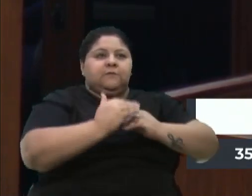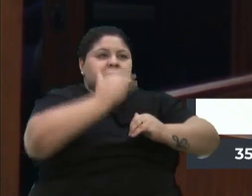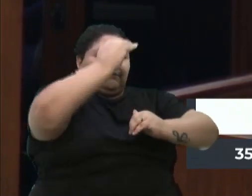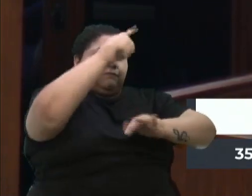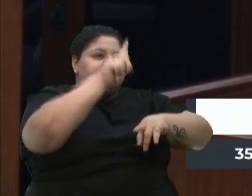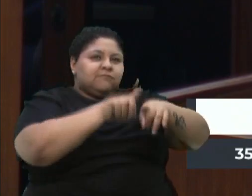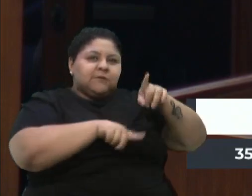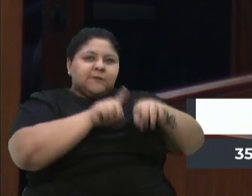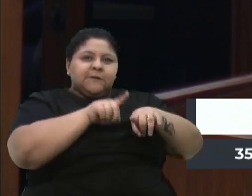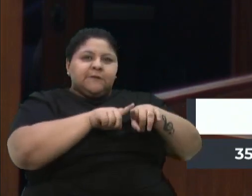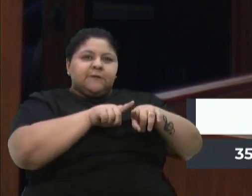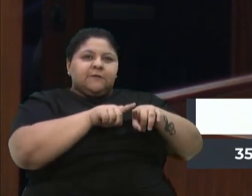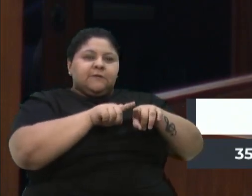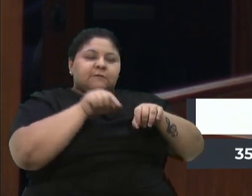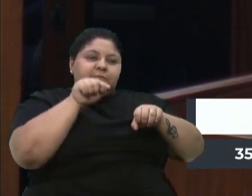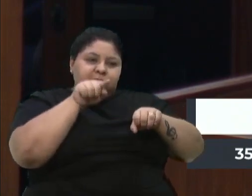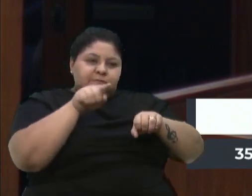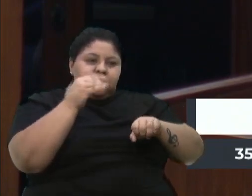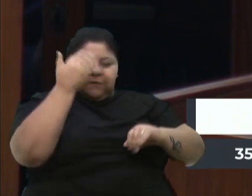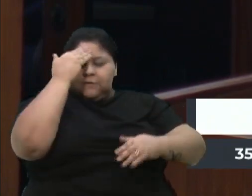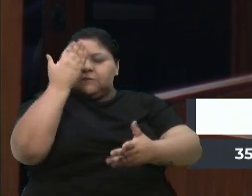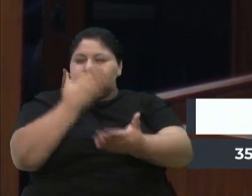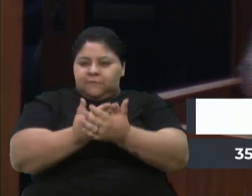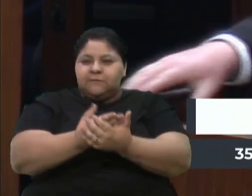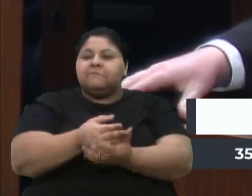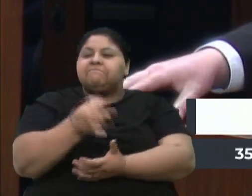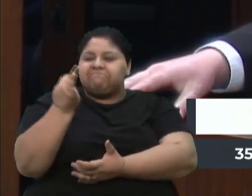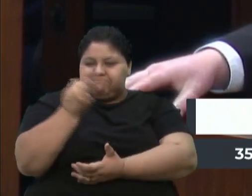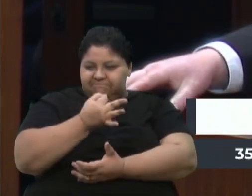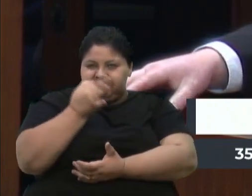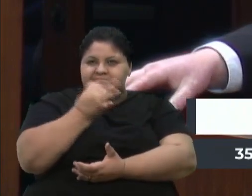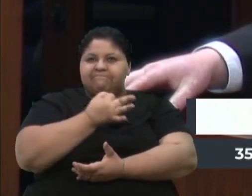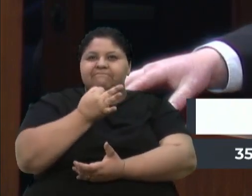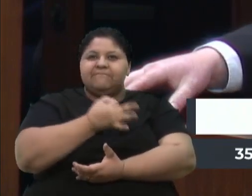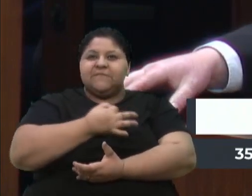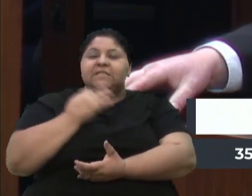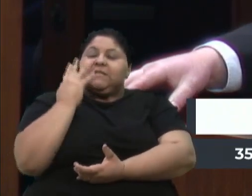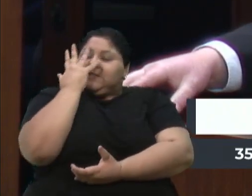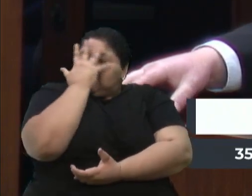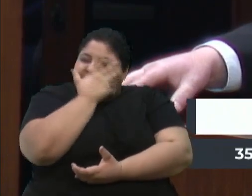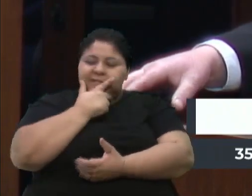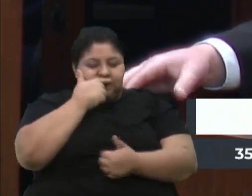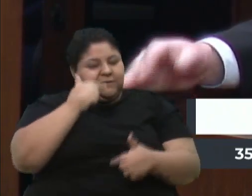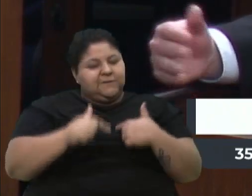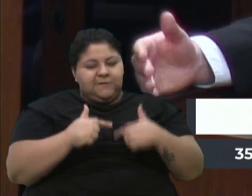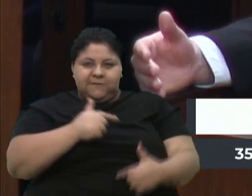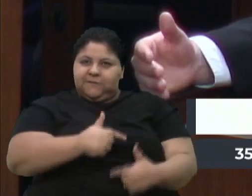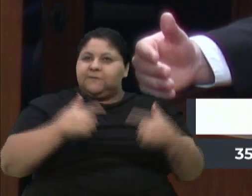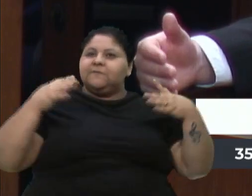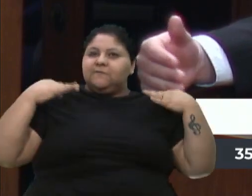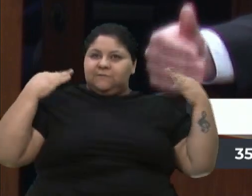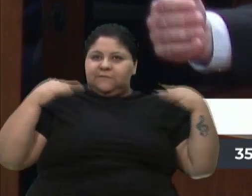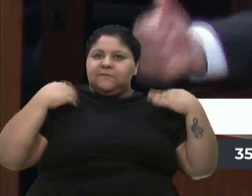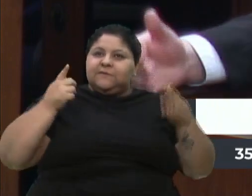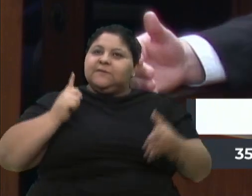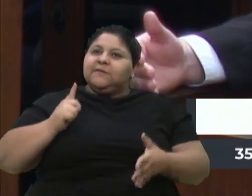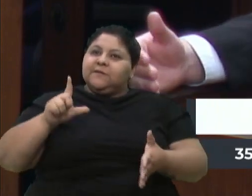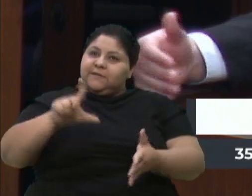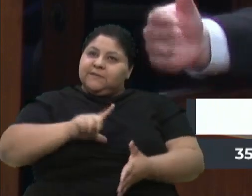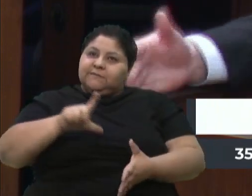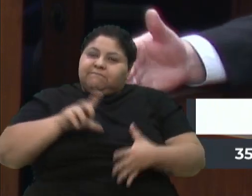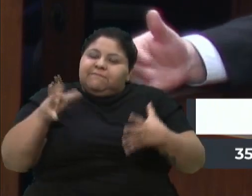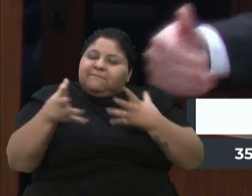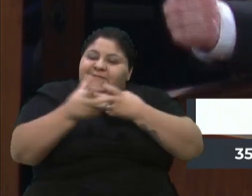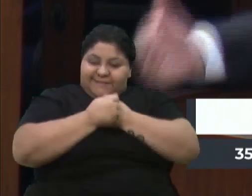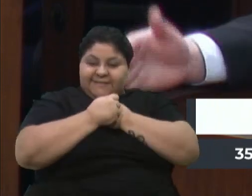atividades, que eu tenho certeza que vai valer muito a pena. Está muito bacana o trabalho, o trade turístico tem abraçado a ideia,